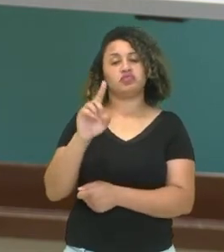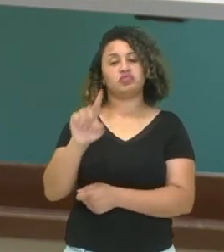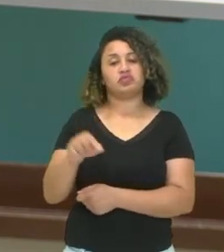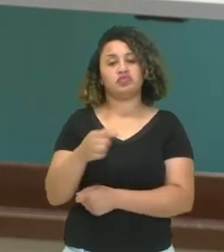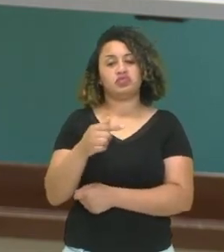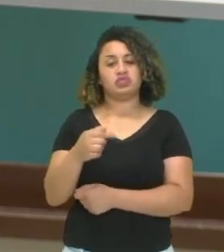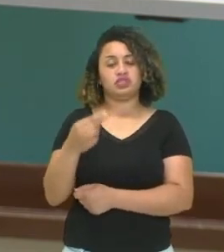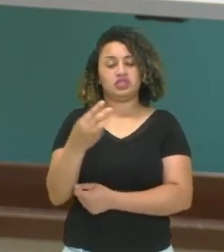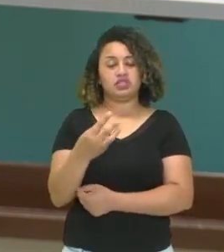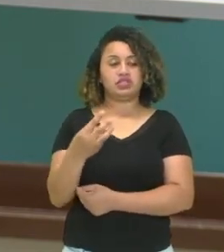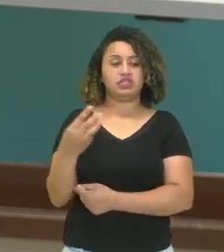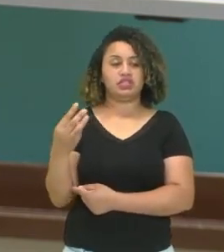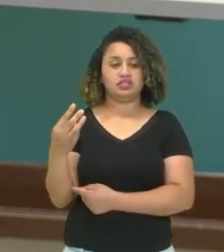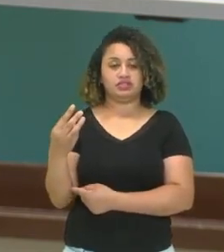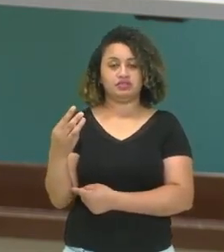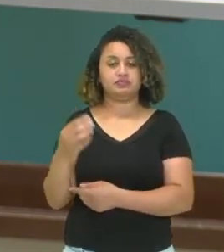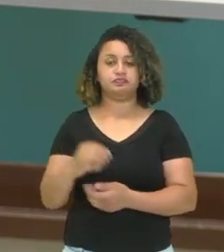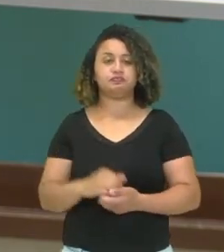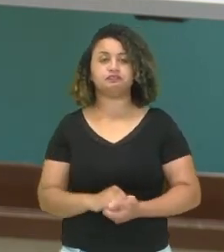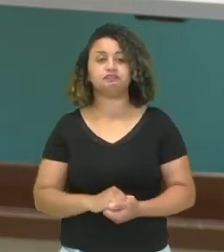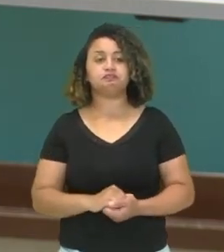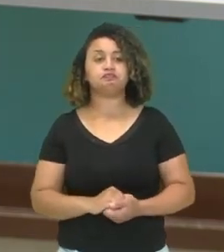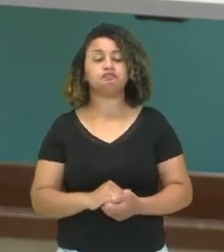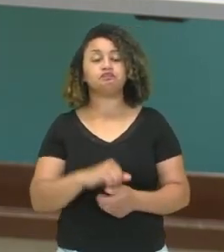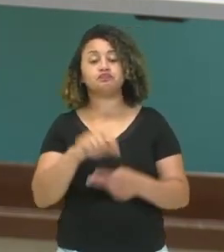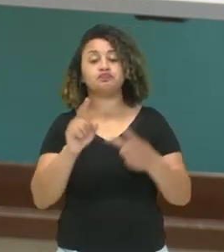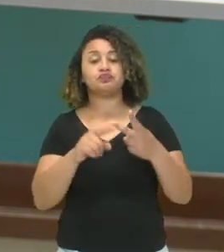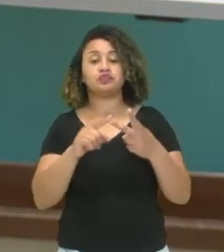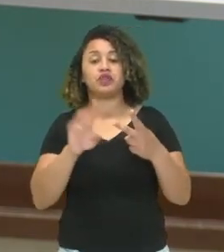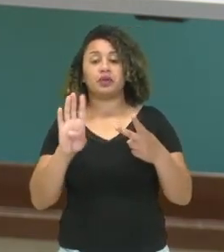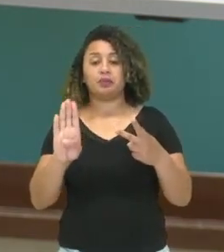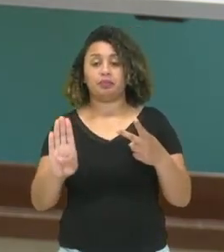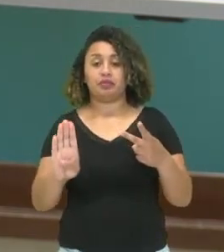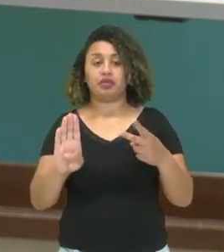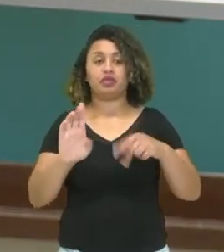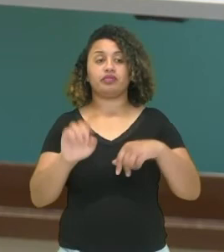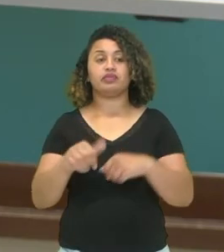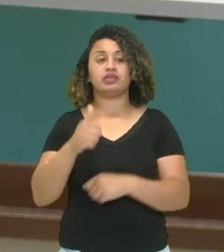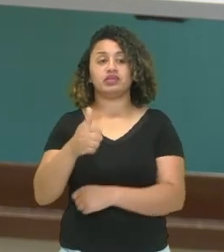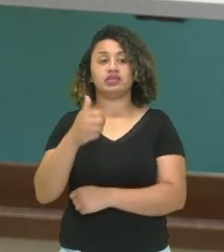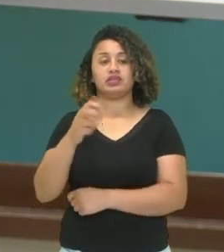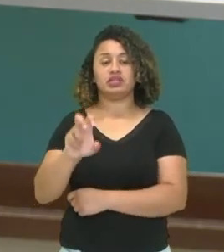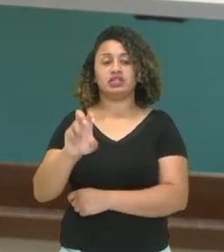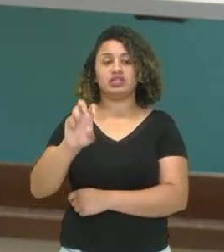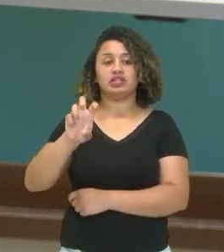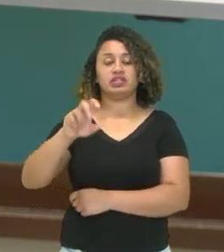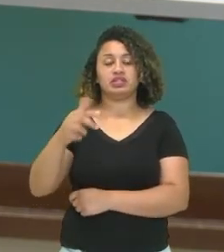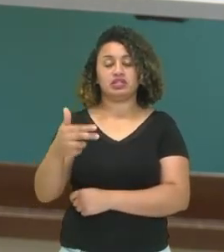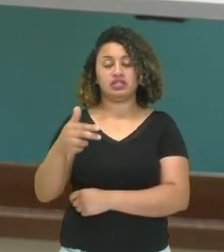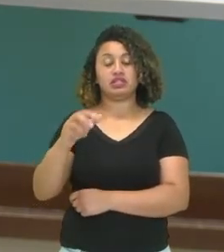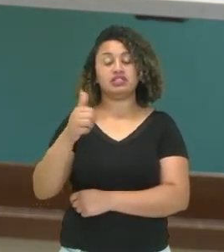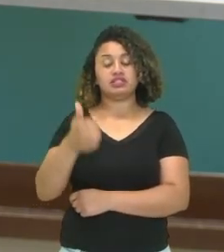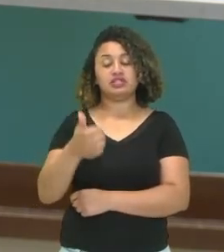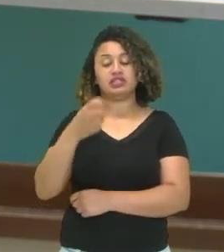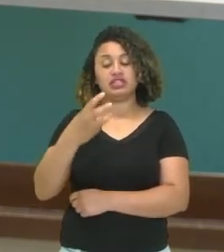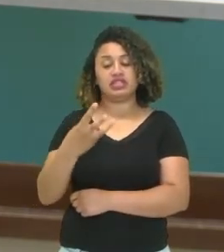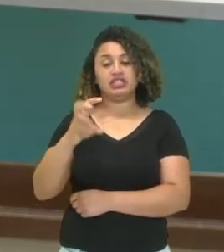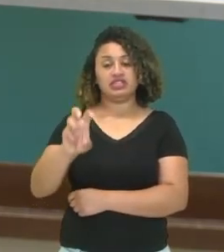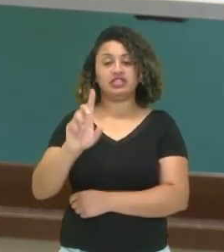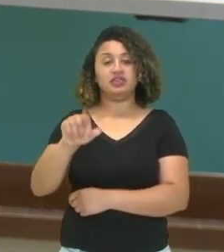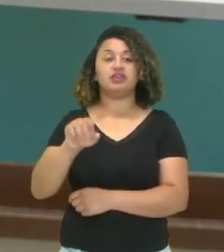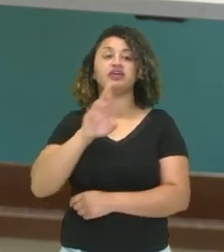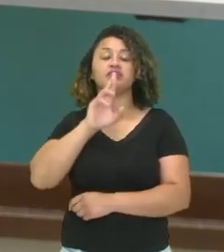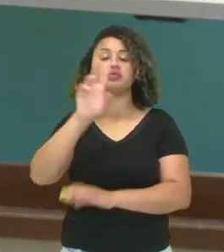aproximadamente 1,73. A tangente de 135 graus é o quê? Menos 1.